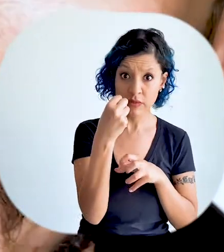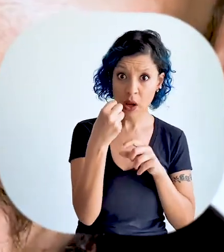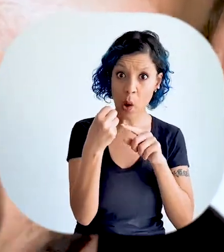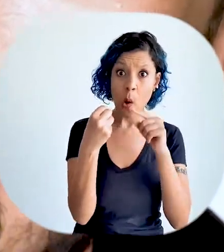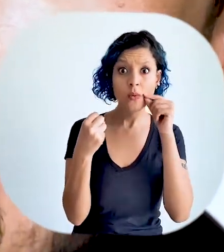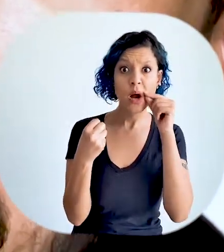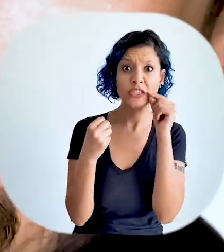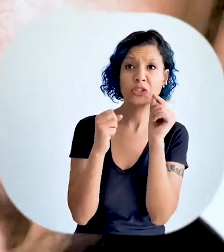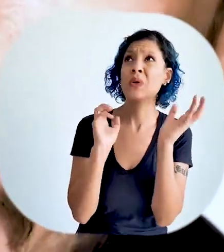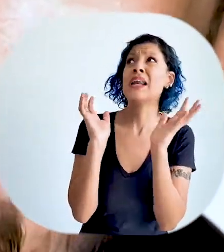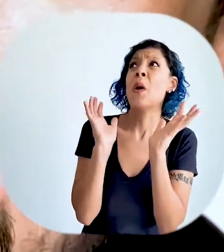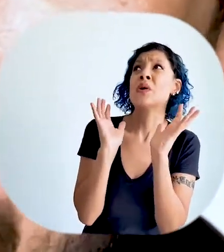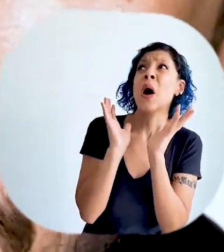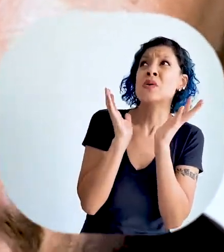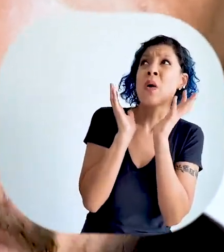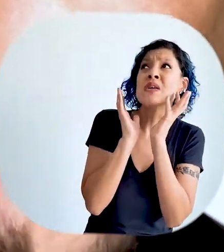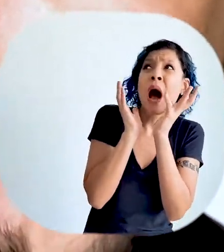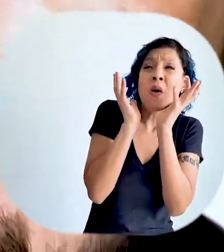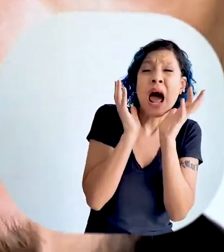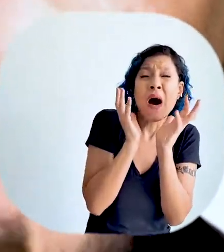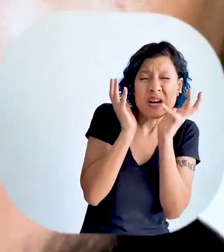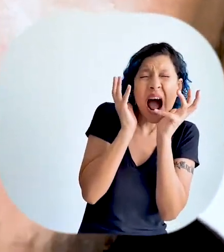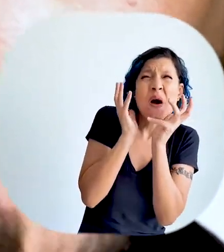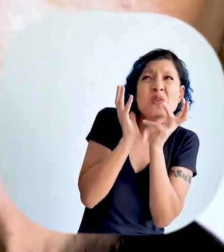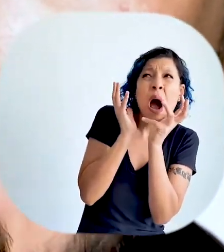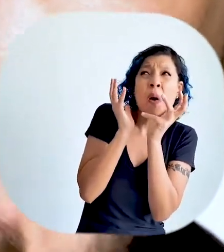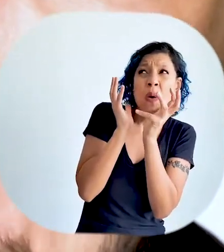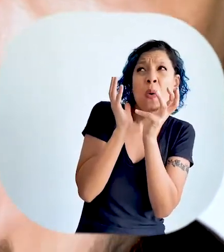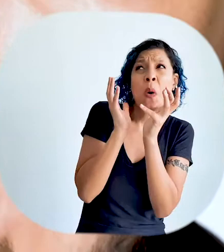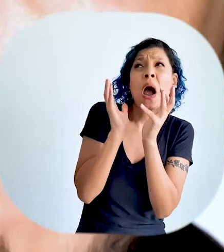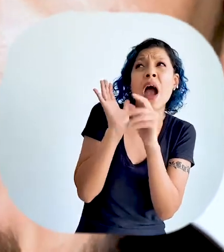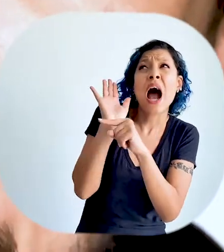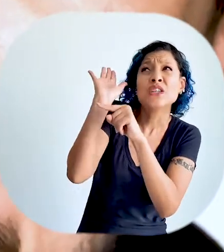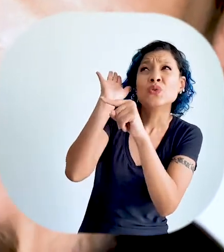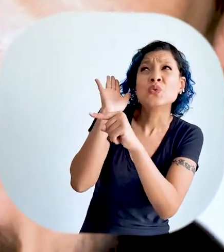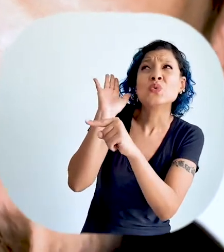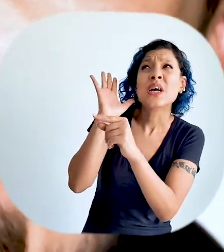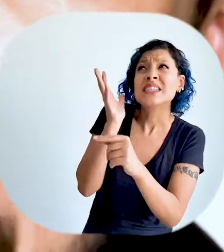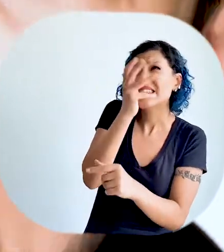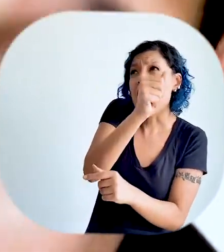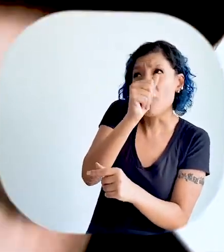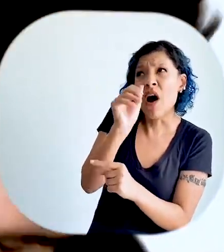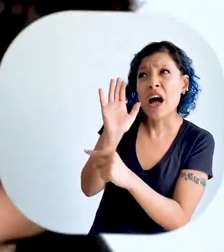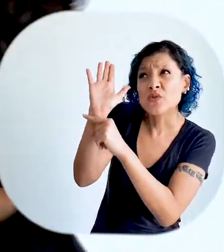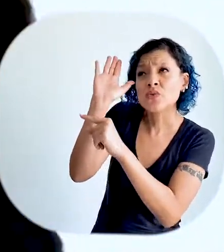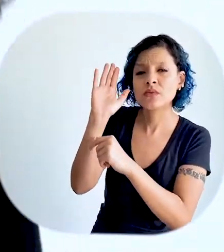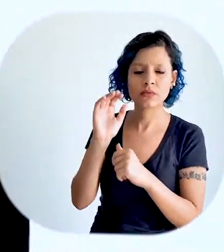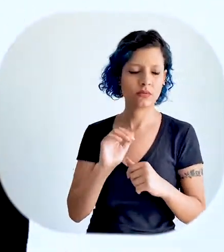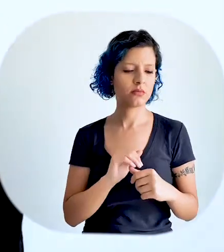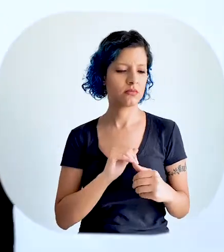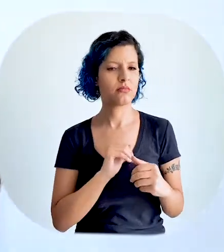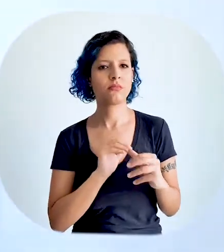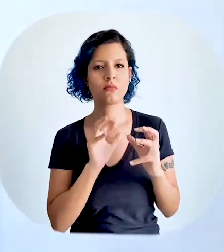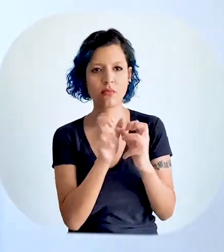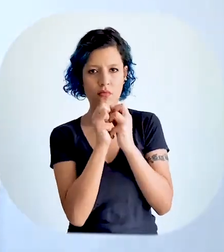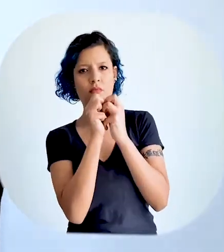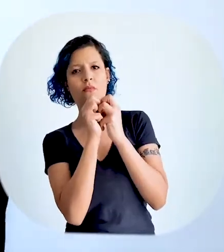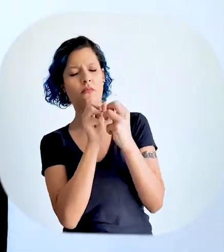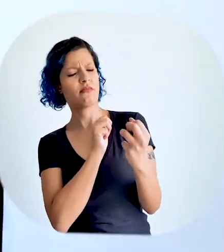Ei, senhor leão, por favor não, por favor não. Eu prometo que eu te ajudo quando você precisar.